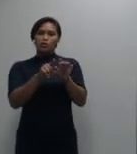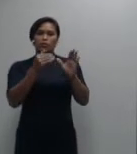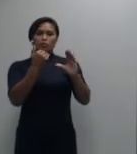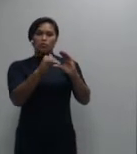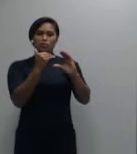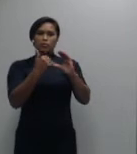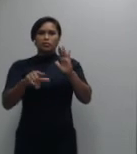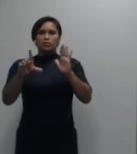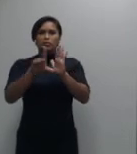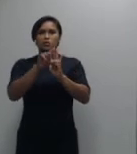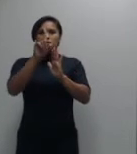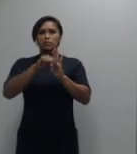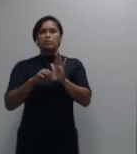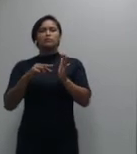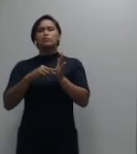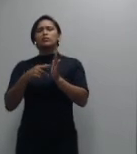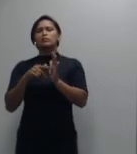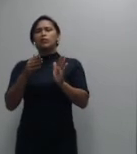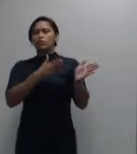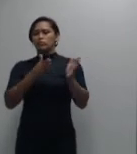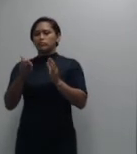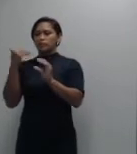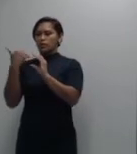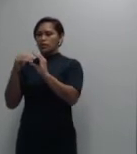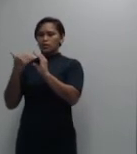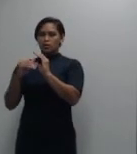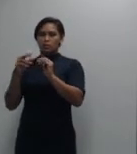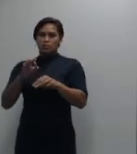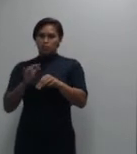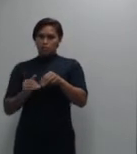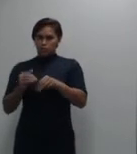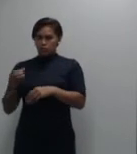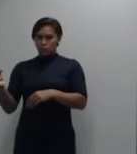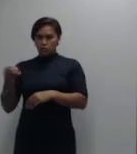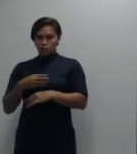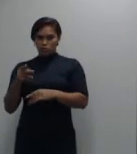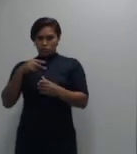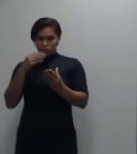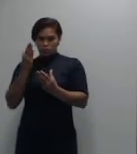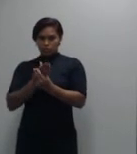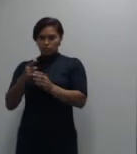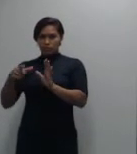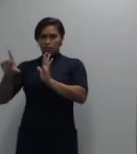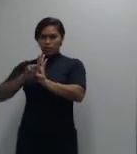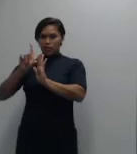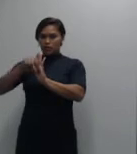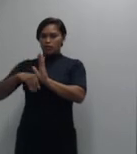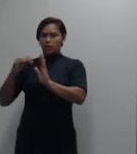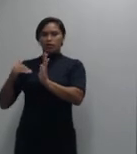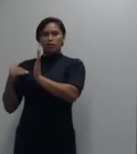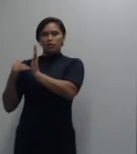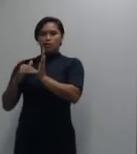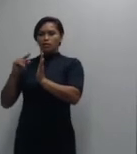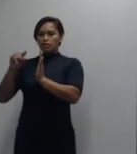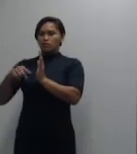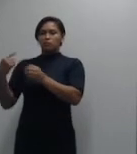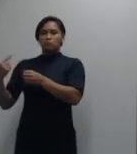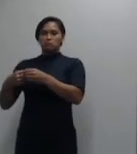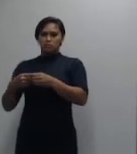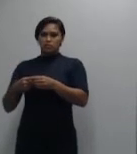processo legislativo você quando ele caminhou e nesse Benedito Novo processo legislativo a câmara o